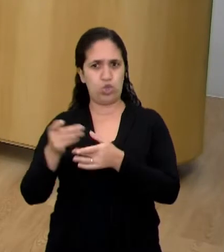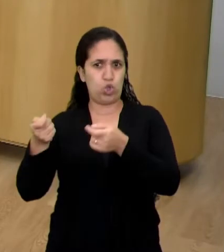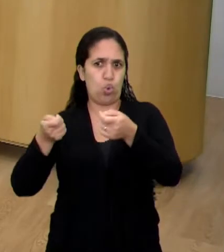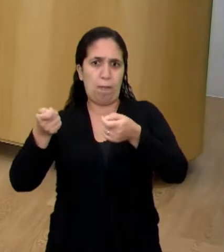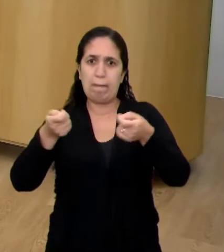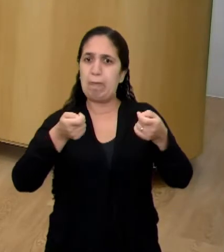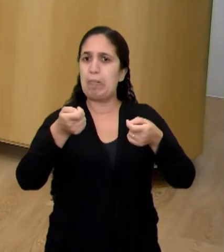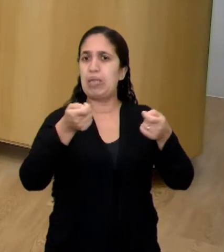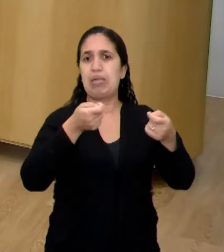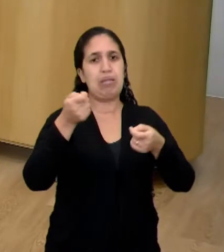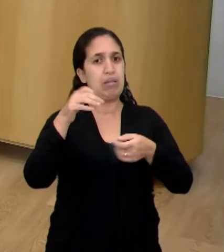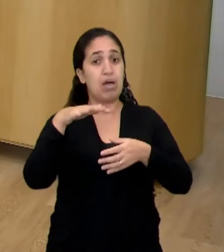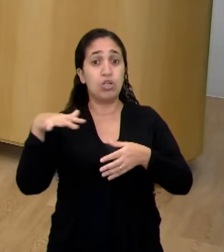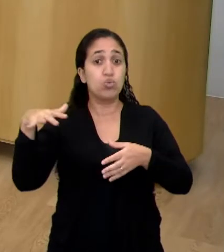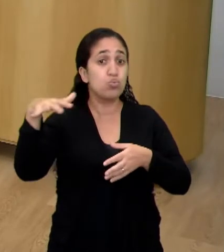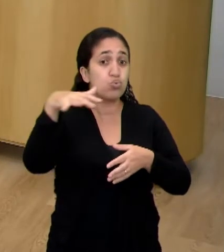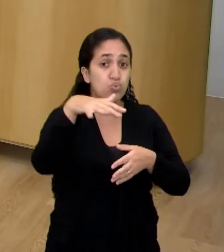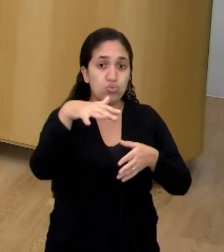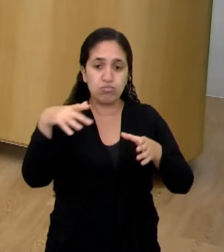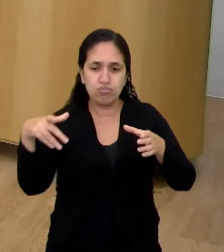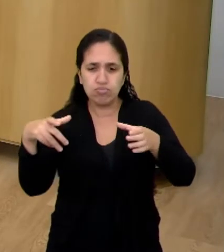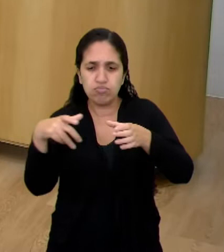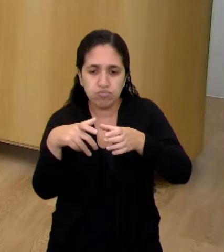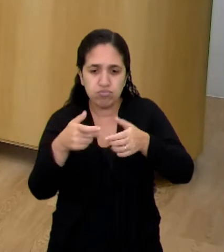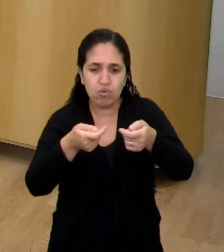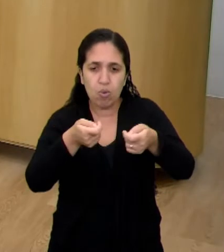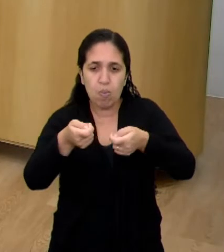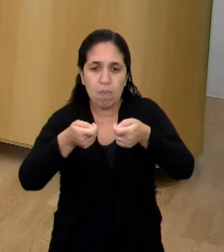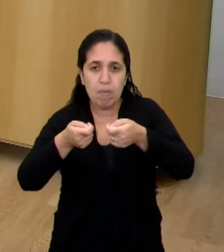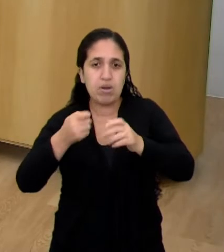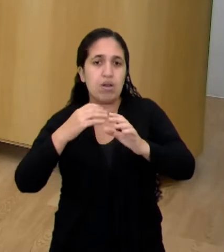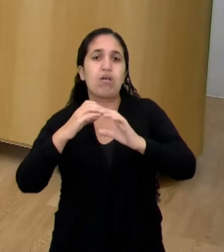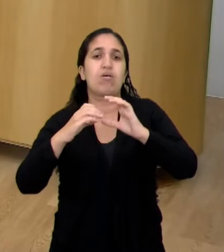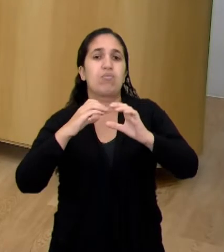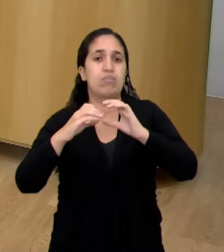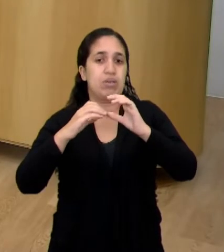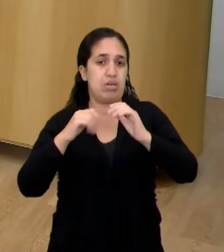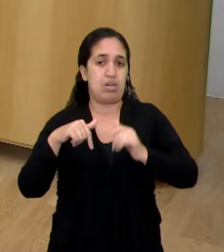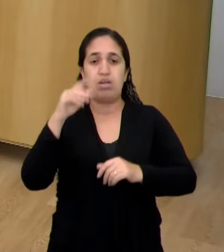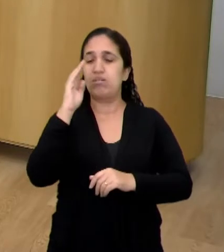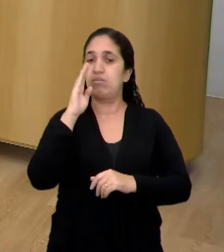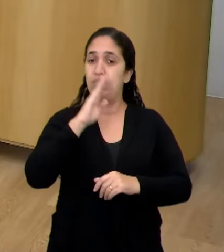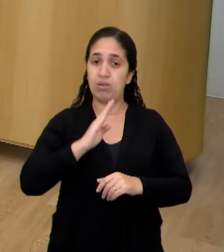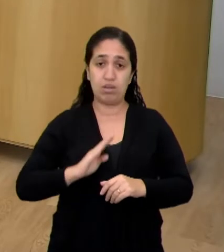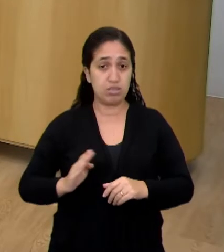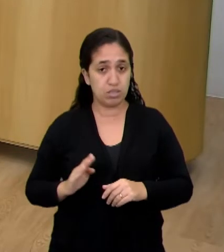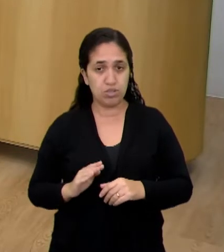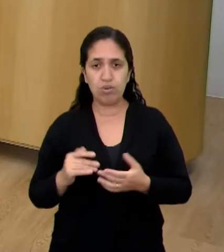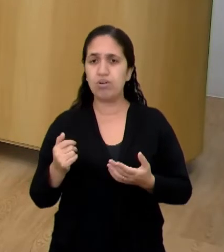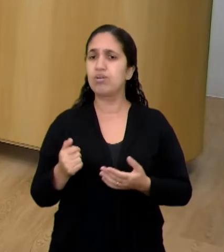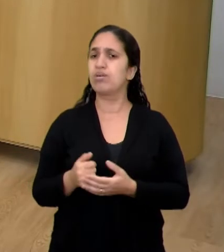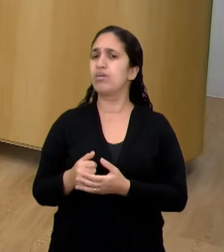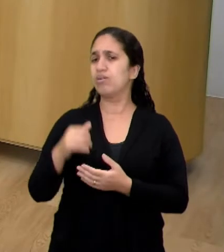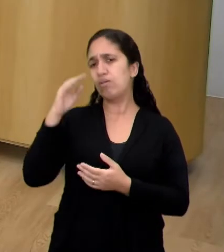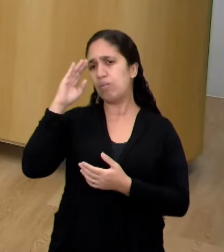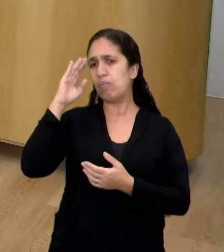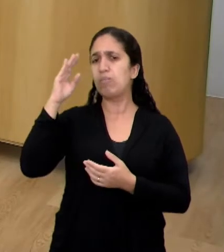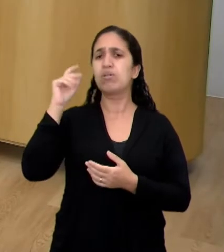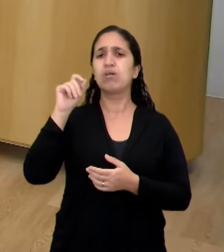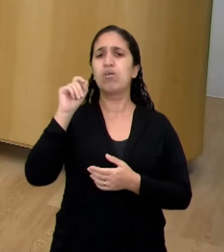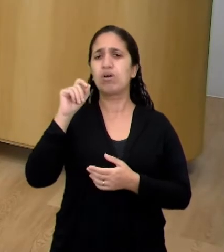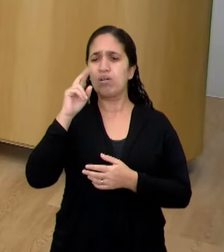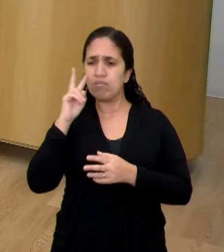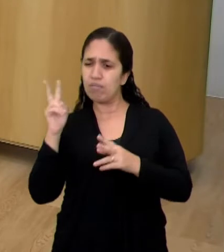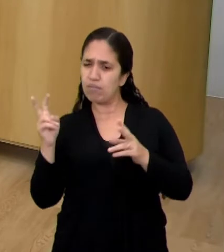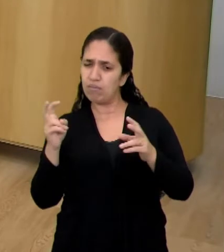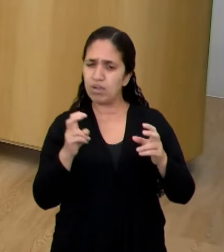que massificam, né, a comunicação aí no Brasil. E quando você vai ver as principais redes, a gente não tem nenhuma